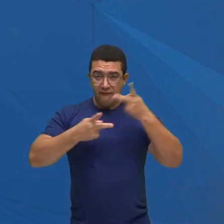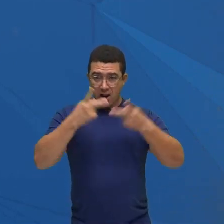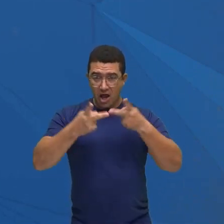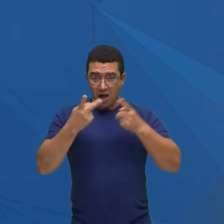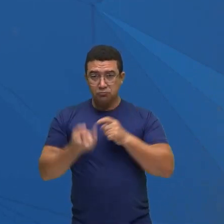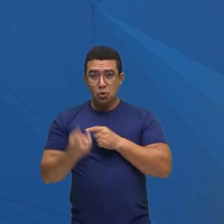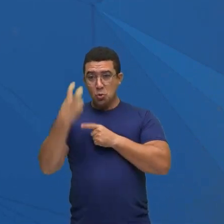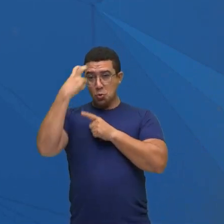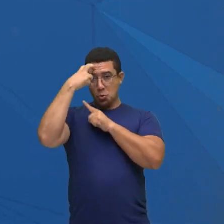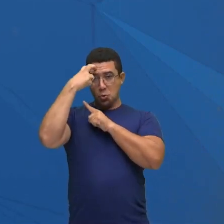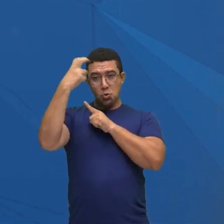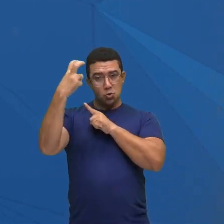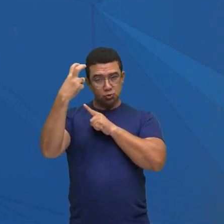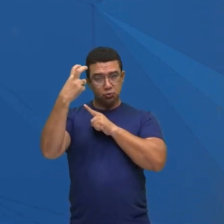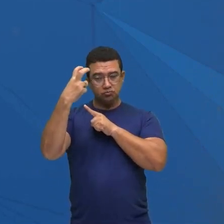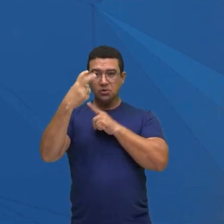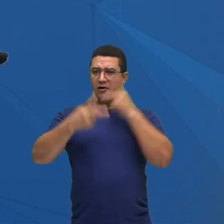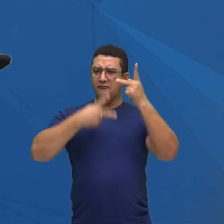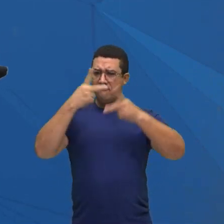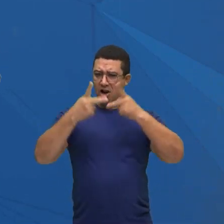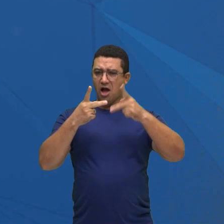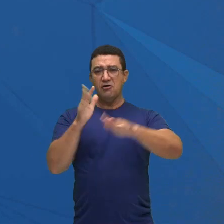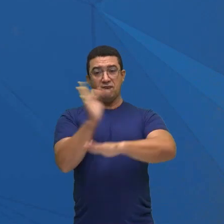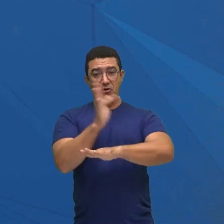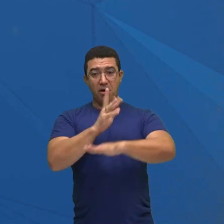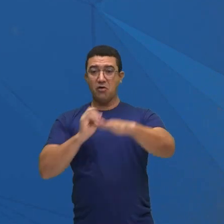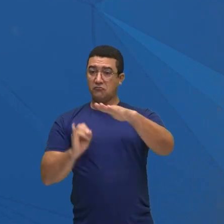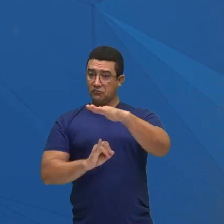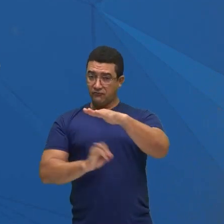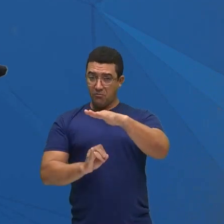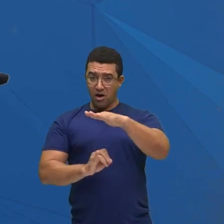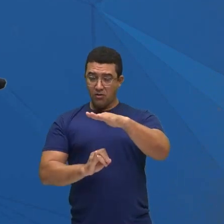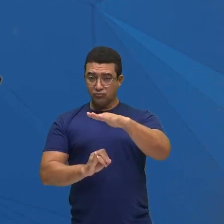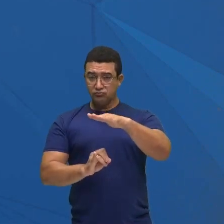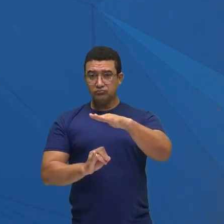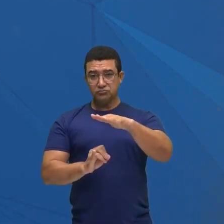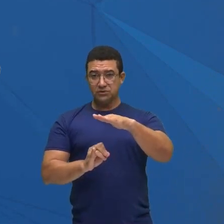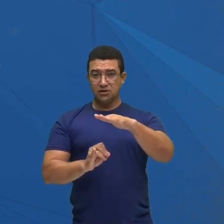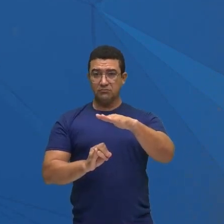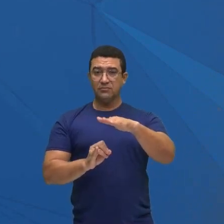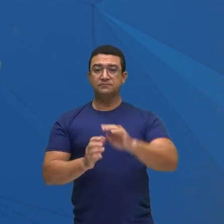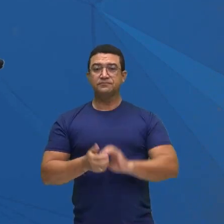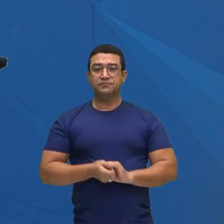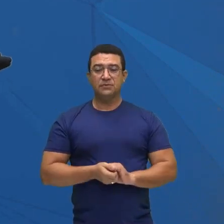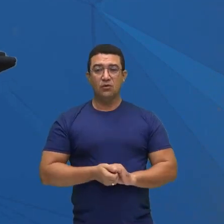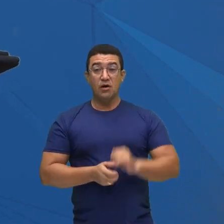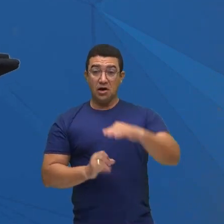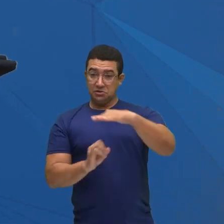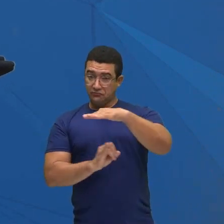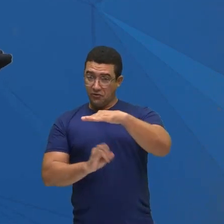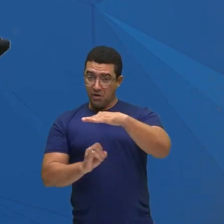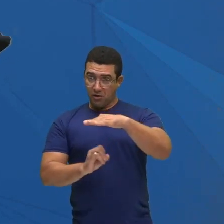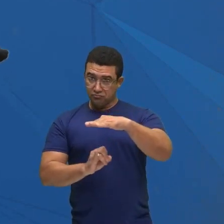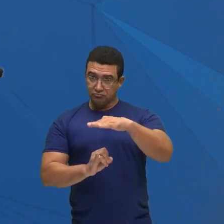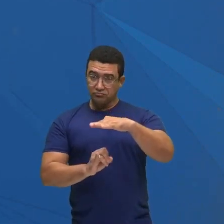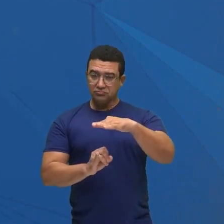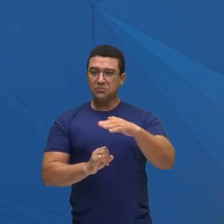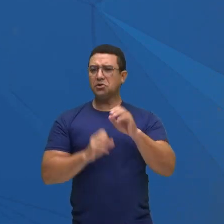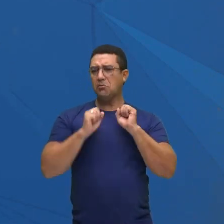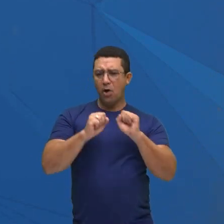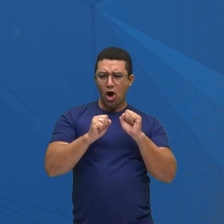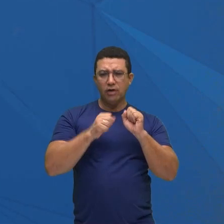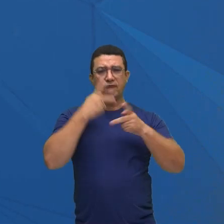culto, atendendo às normas, e a outra forma que é um pouco mais descontraída, onde a gente tem ali, né, a possibilidade de falar